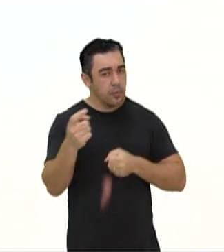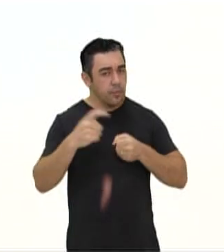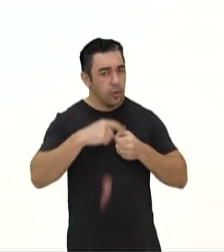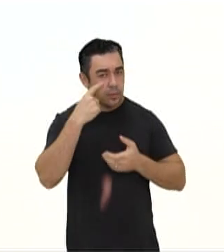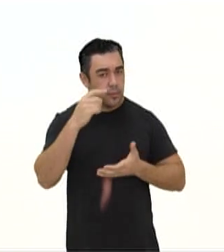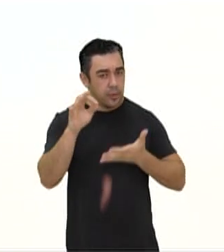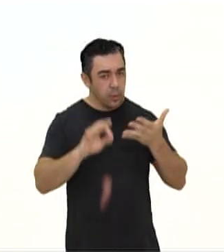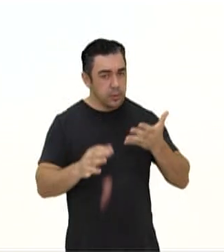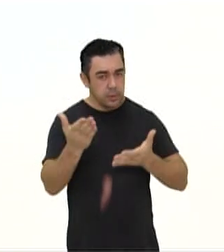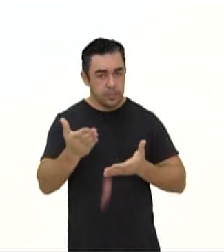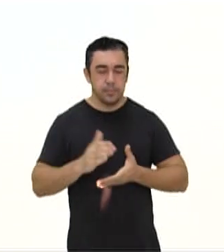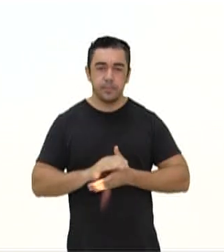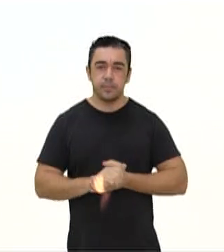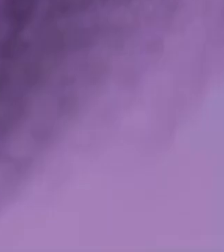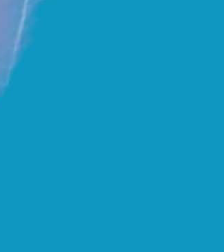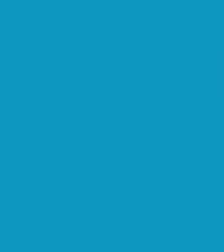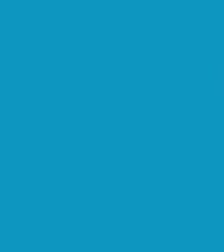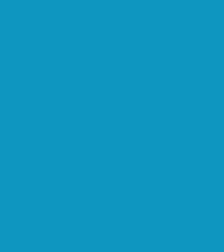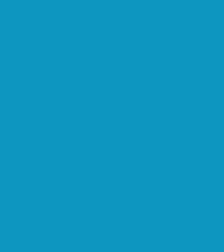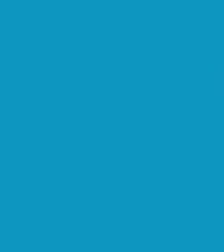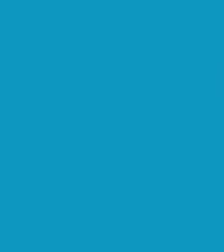para falar com vocês sobre isso.